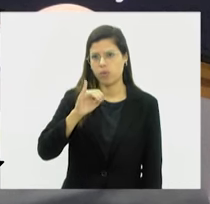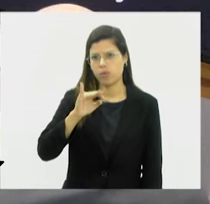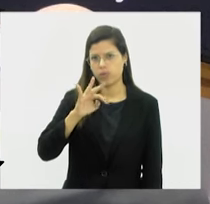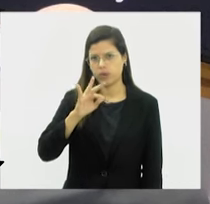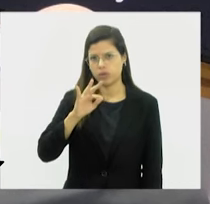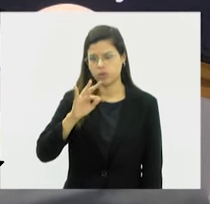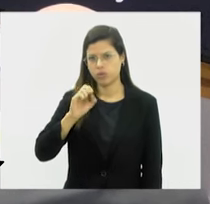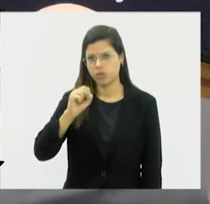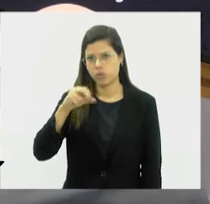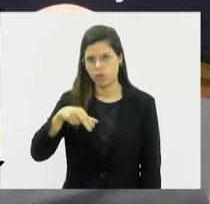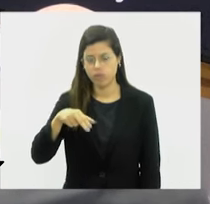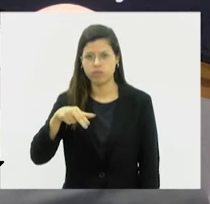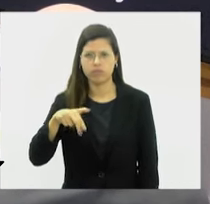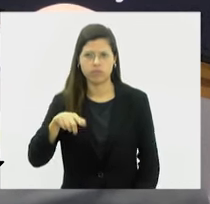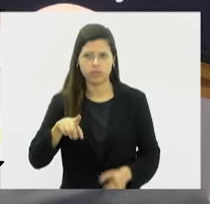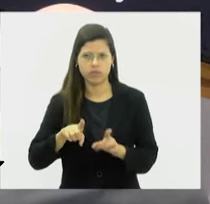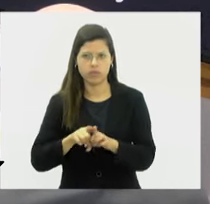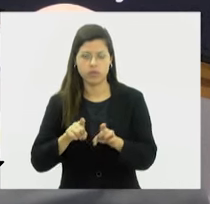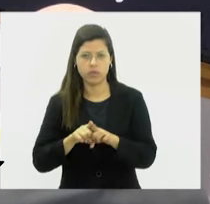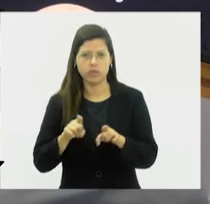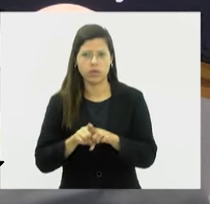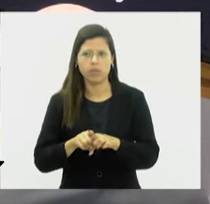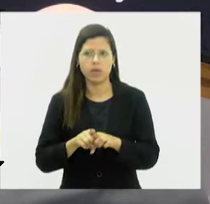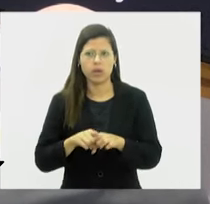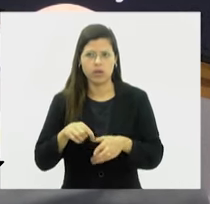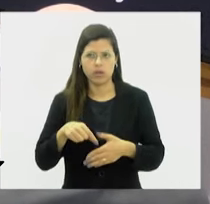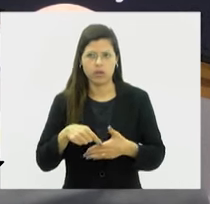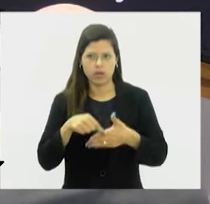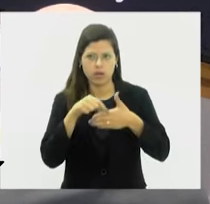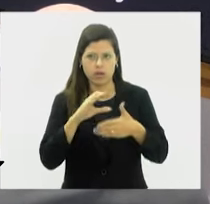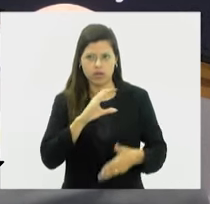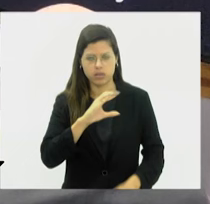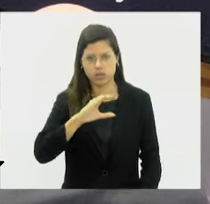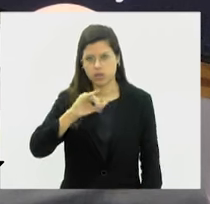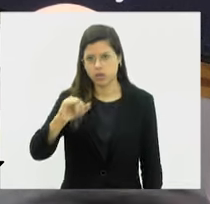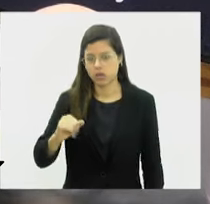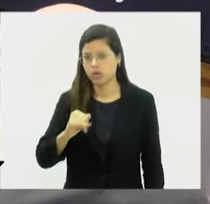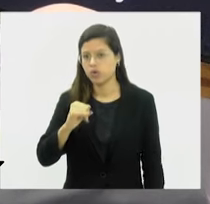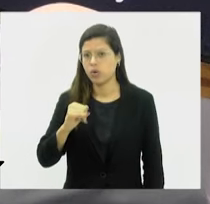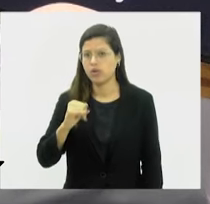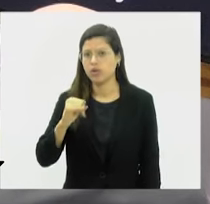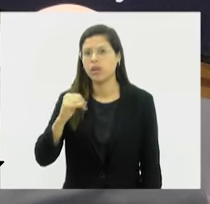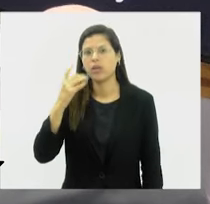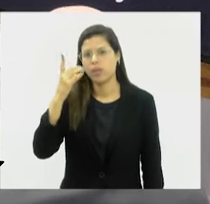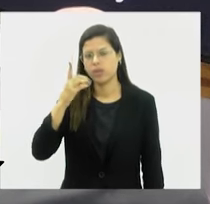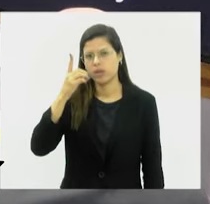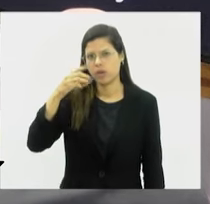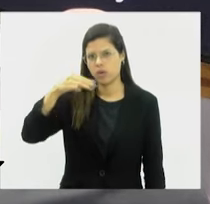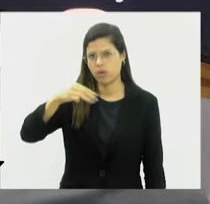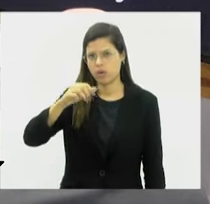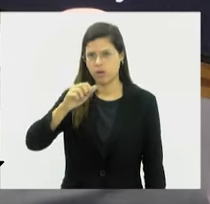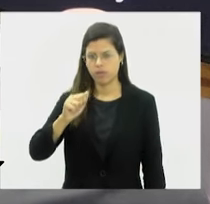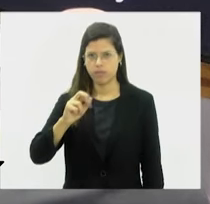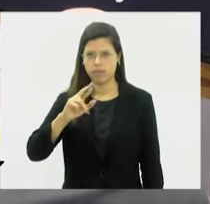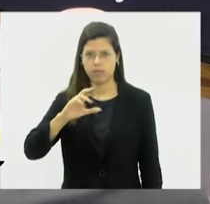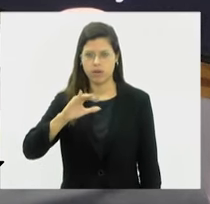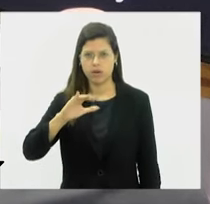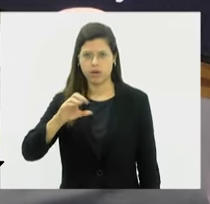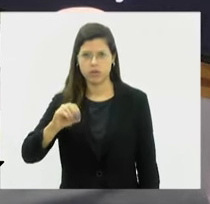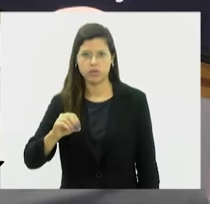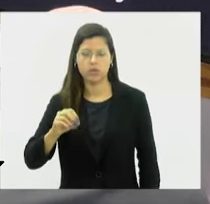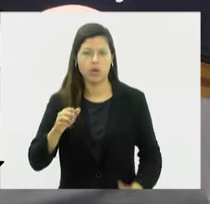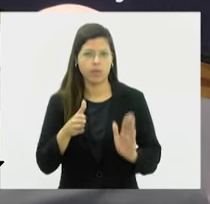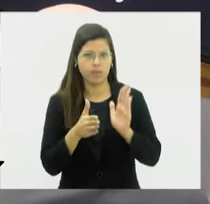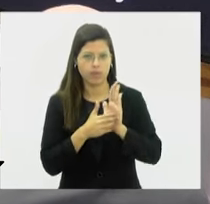liderada à época pelo presidente da CCJ, deputado Márcio Pacheco. Porque a proposta do